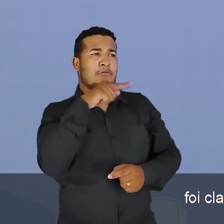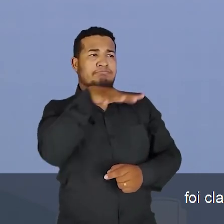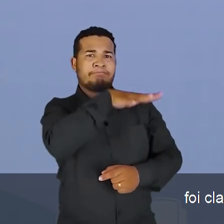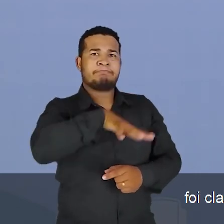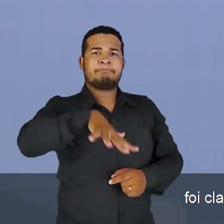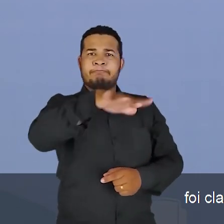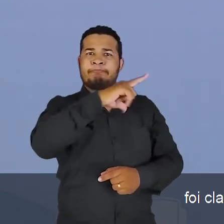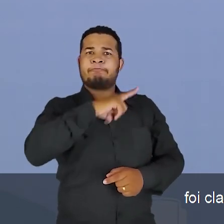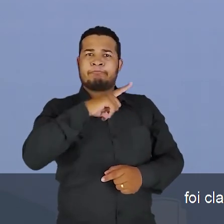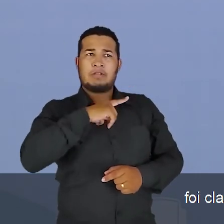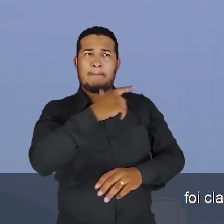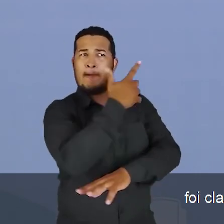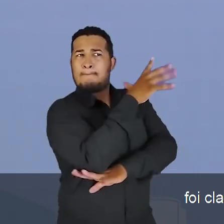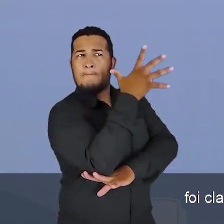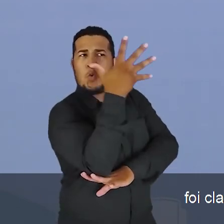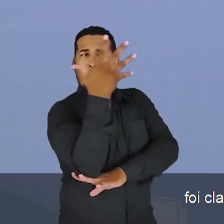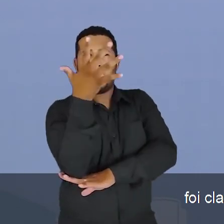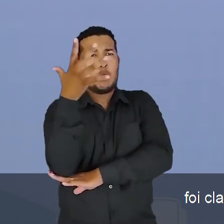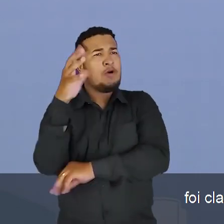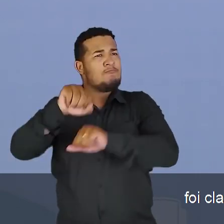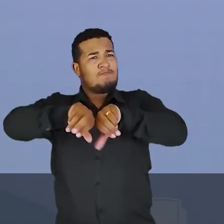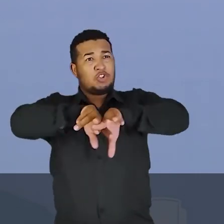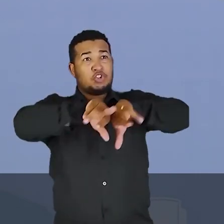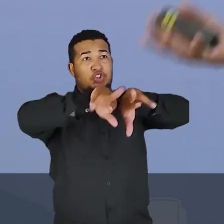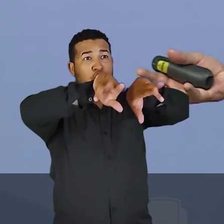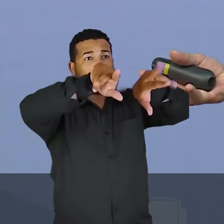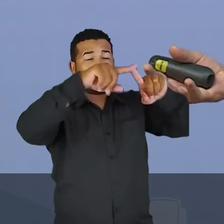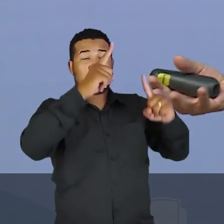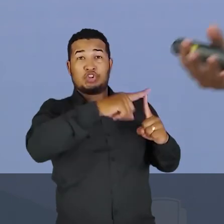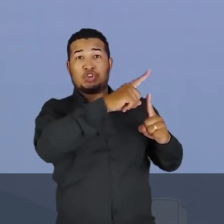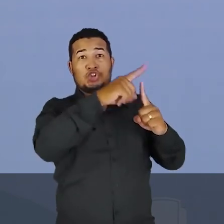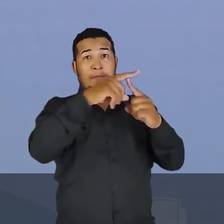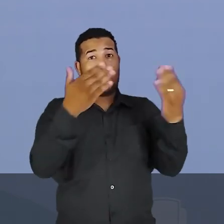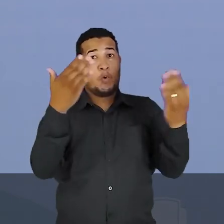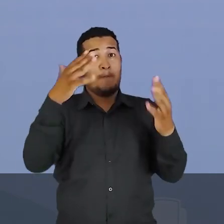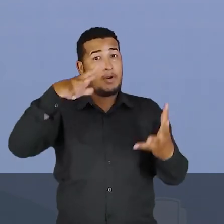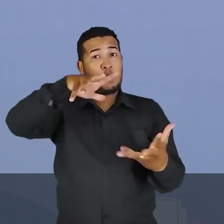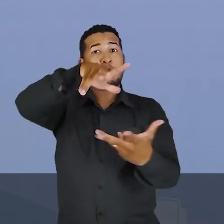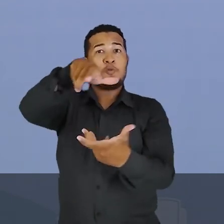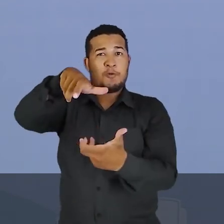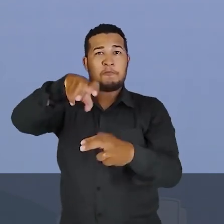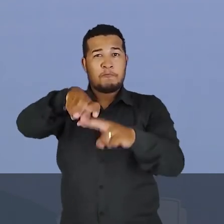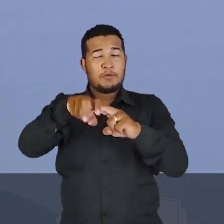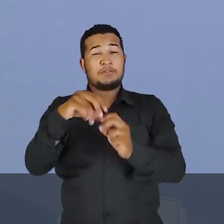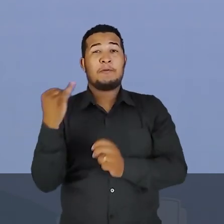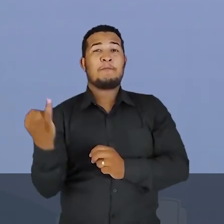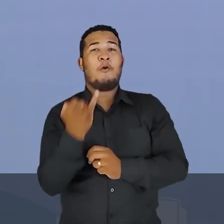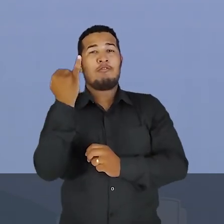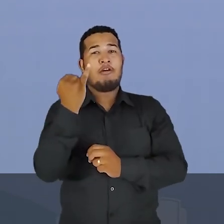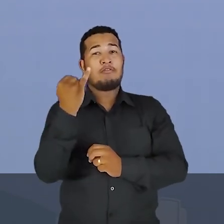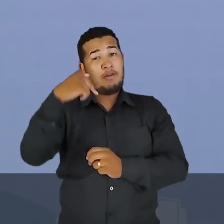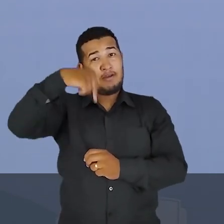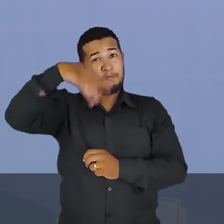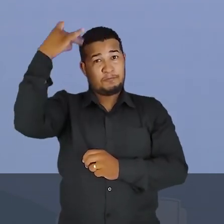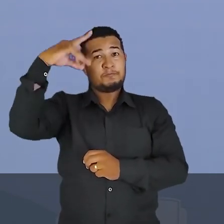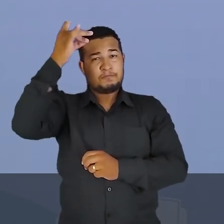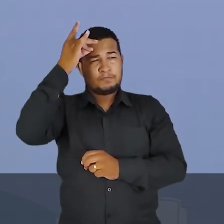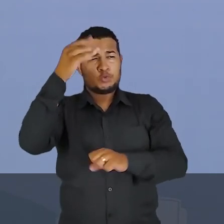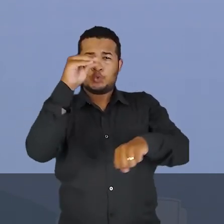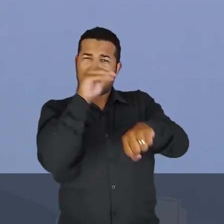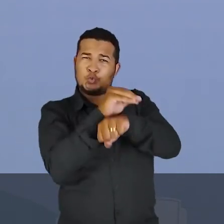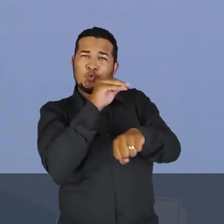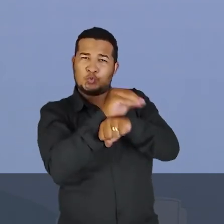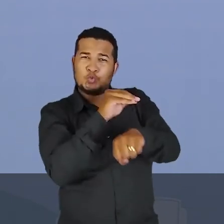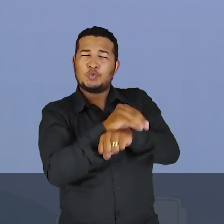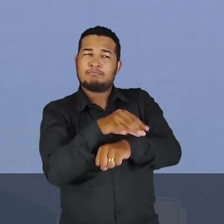tem uma das maiores biodiversidades vegetais do planeta. Então é muito importante que nós, capixabas, possamos preservar